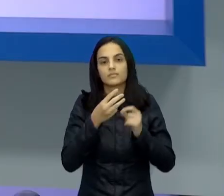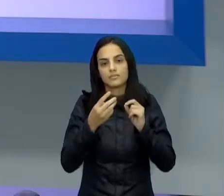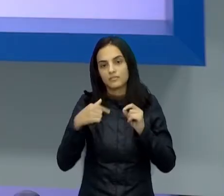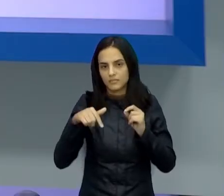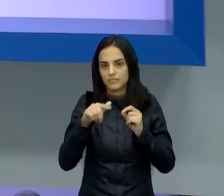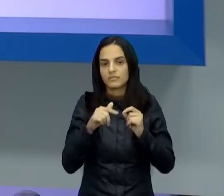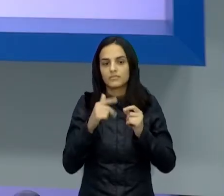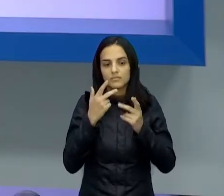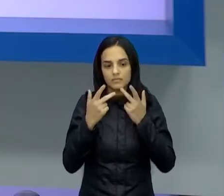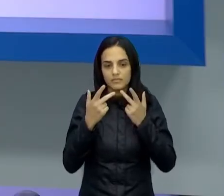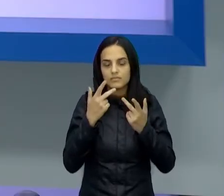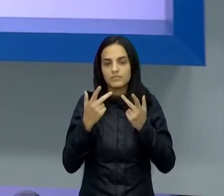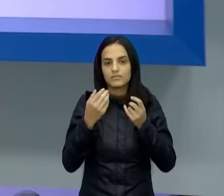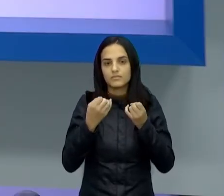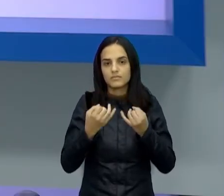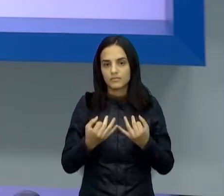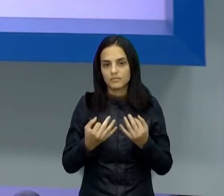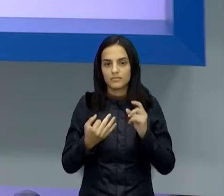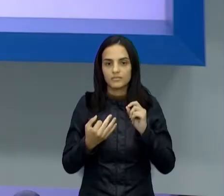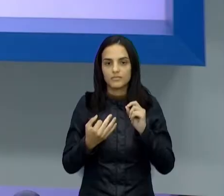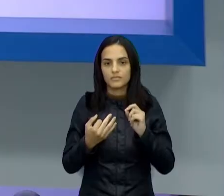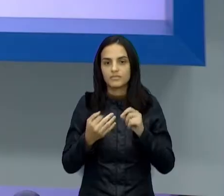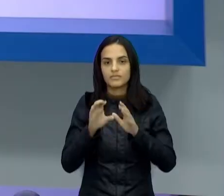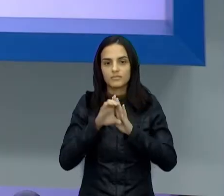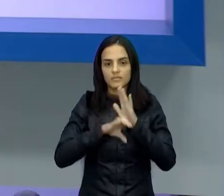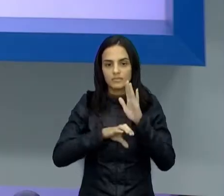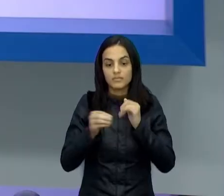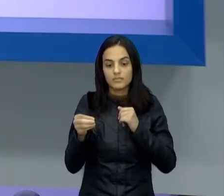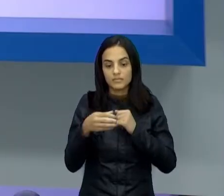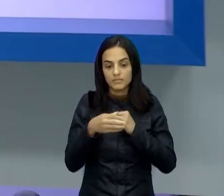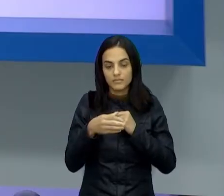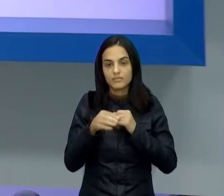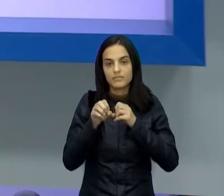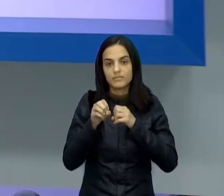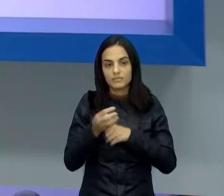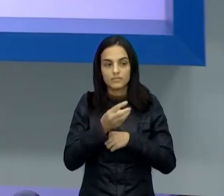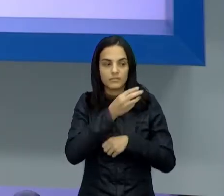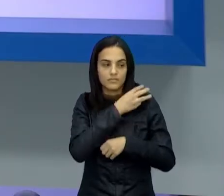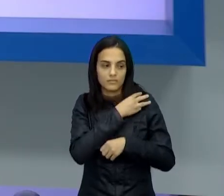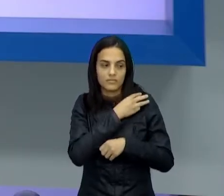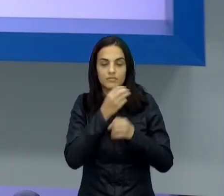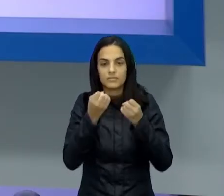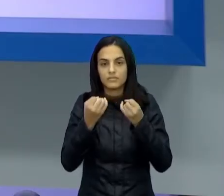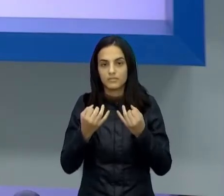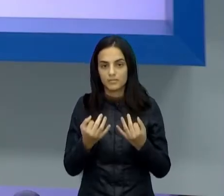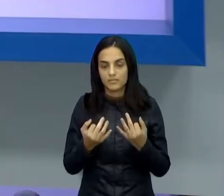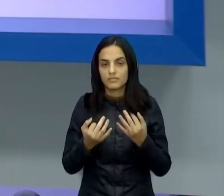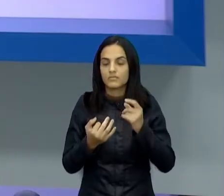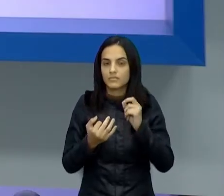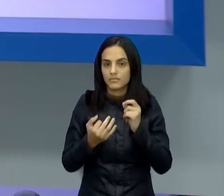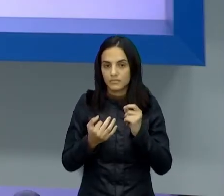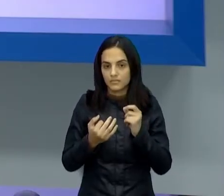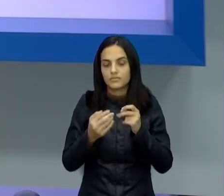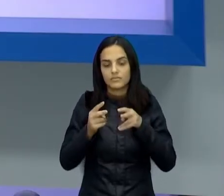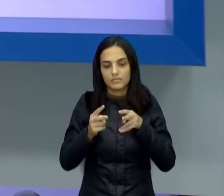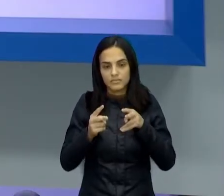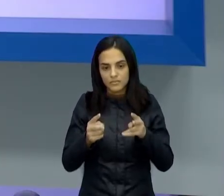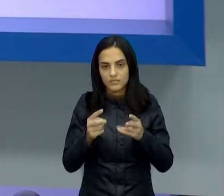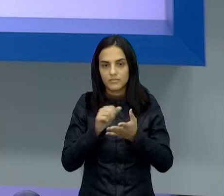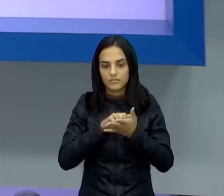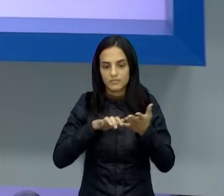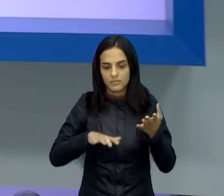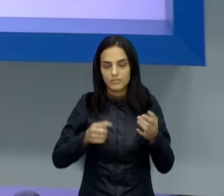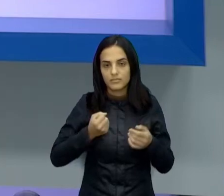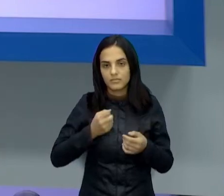vamos estar aí falando sobre o currículo aí do novo ensino médio, tratando aí, né, sobre a continuação da